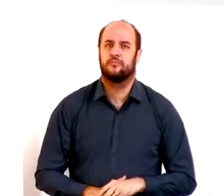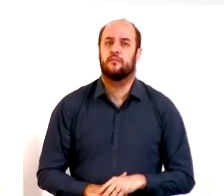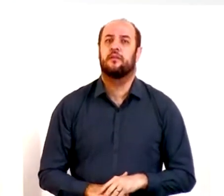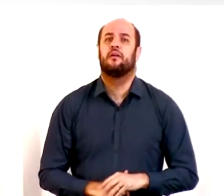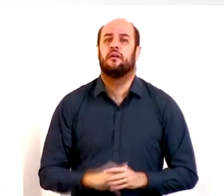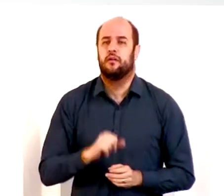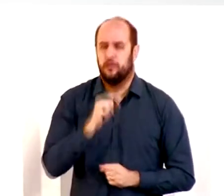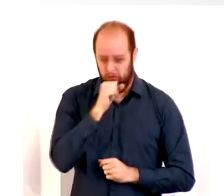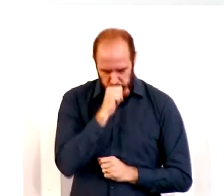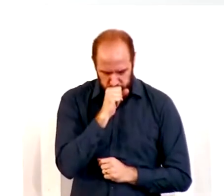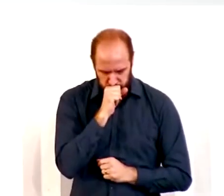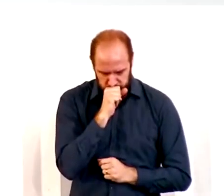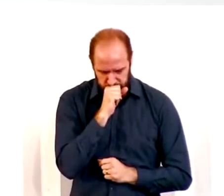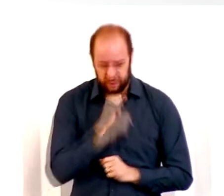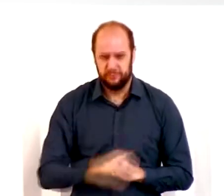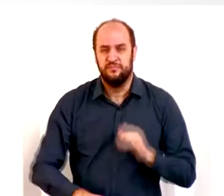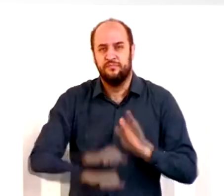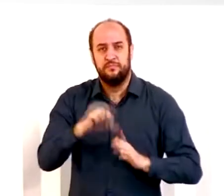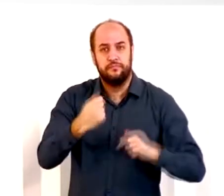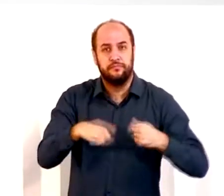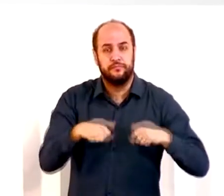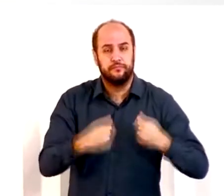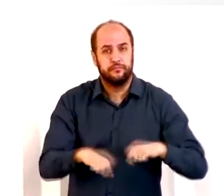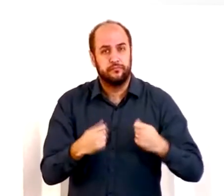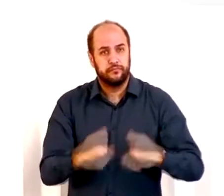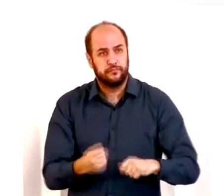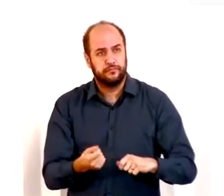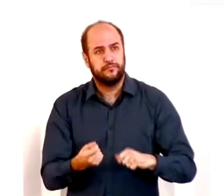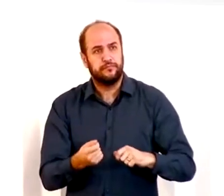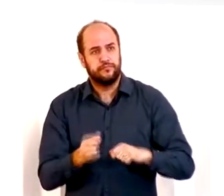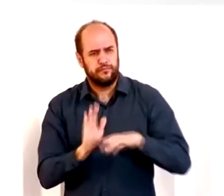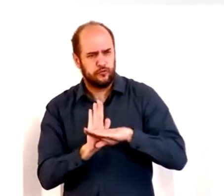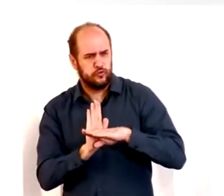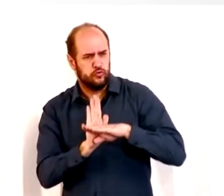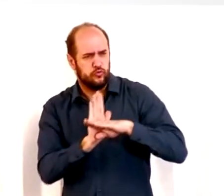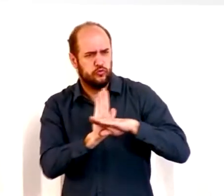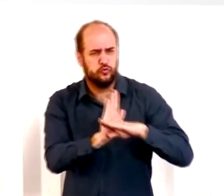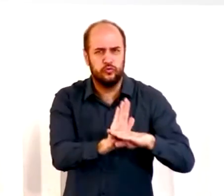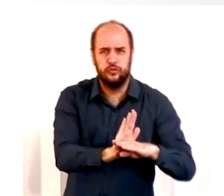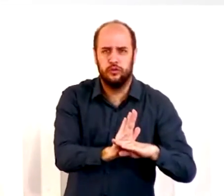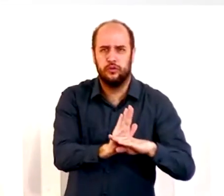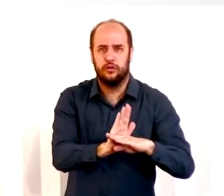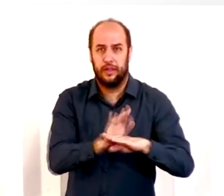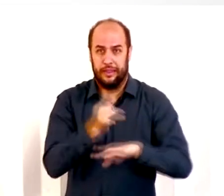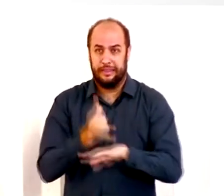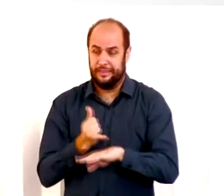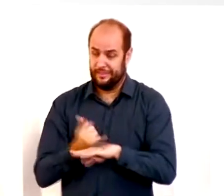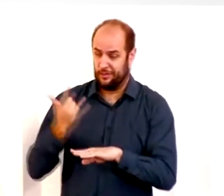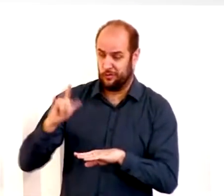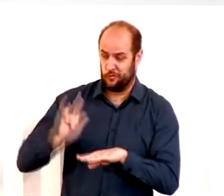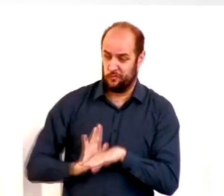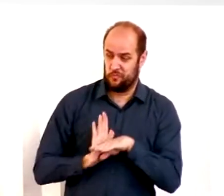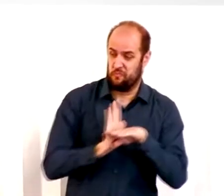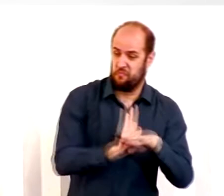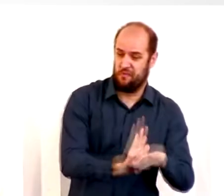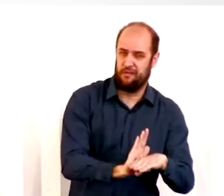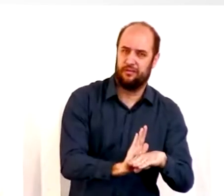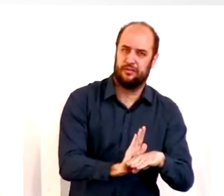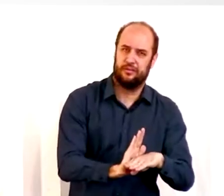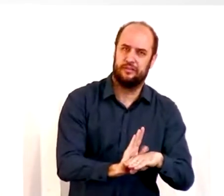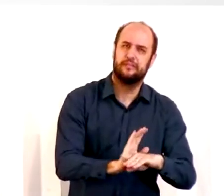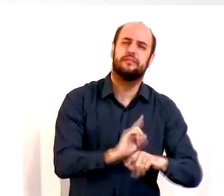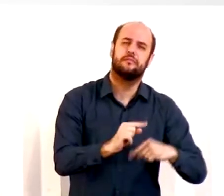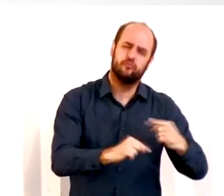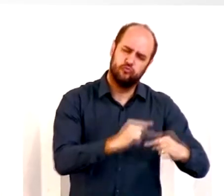ser suportado por líderes. E então depois de ser suportado por líderes, então ele consegue suportar